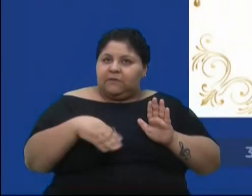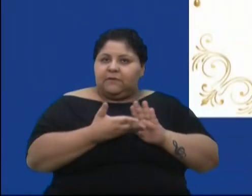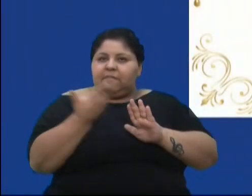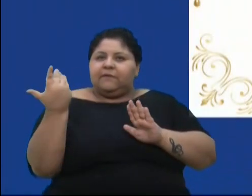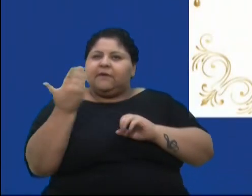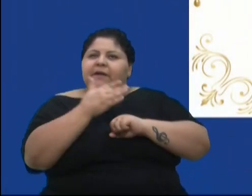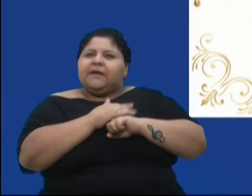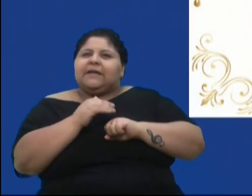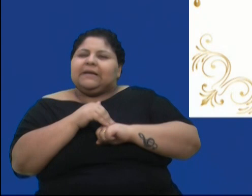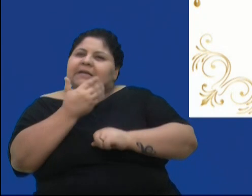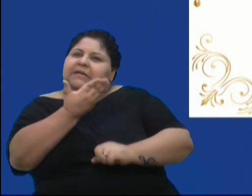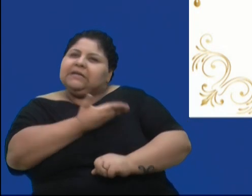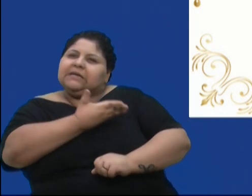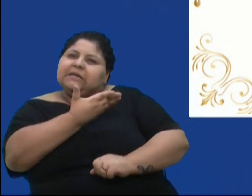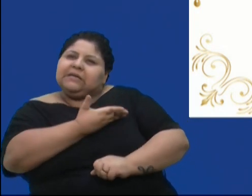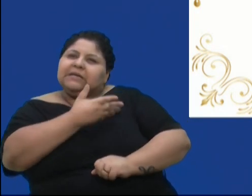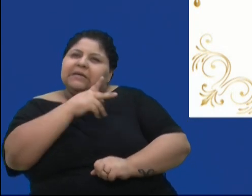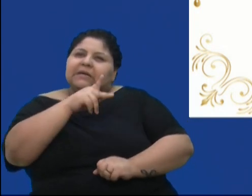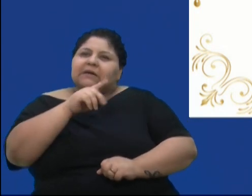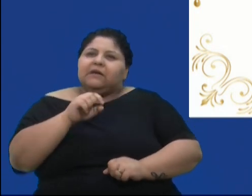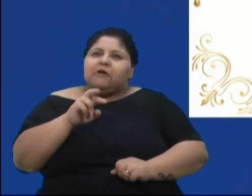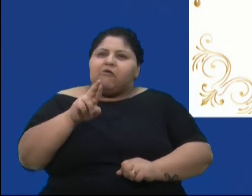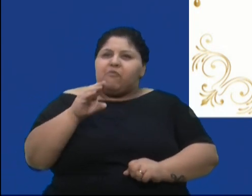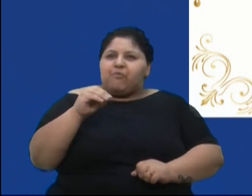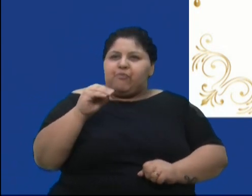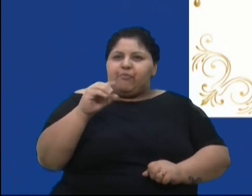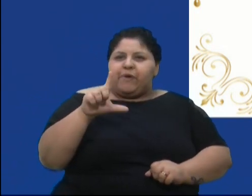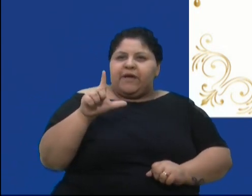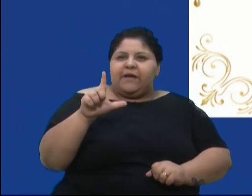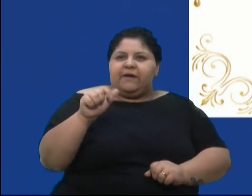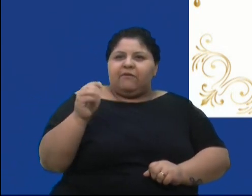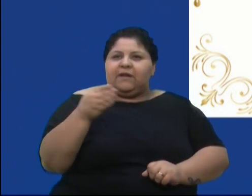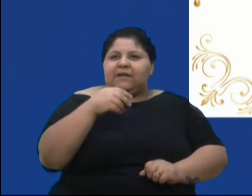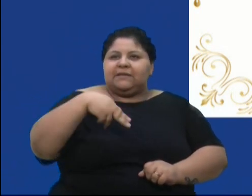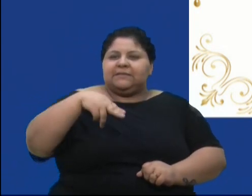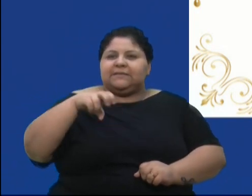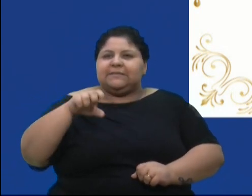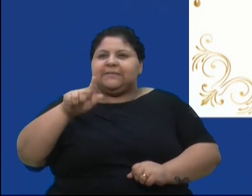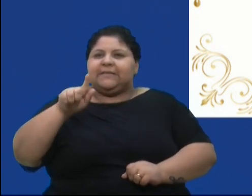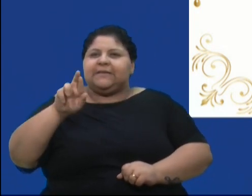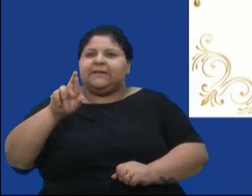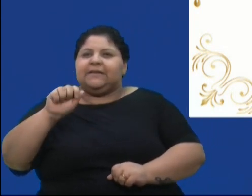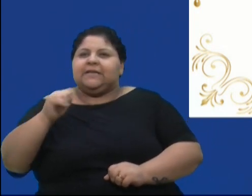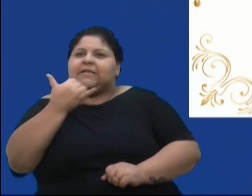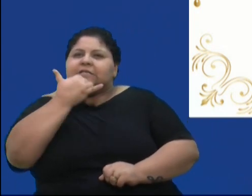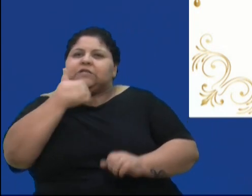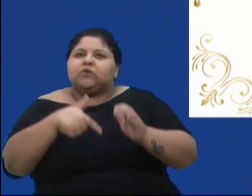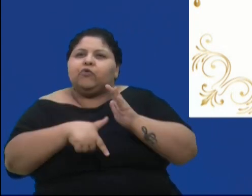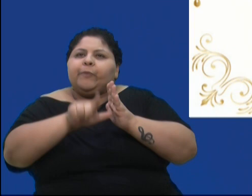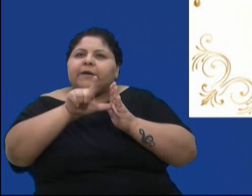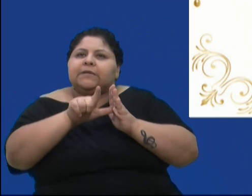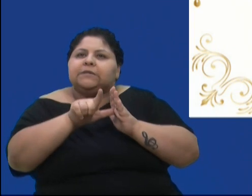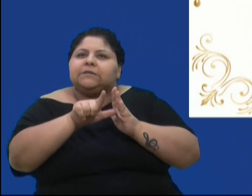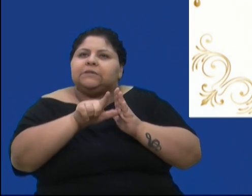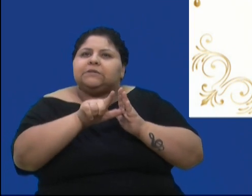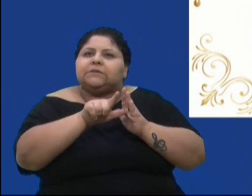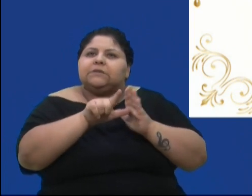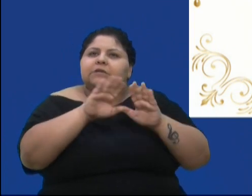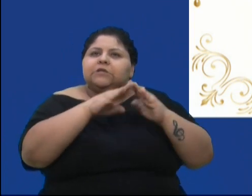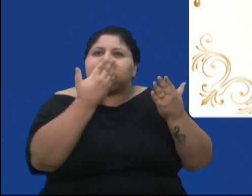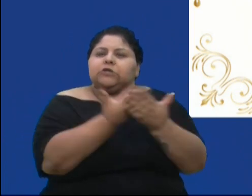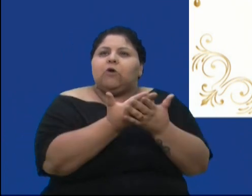Negra, também a Rosaura, lá da Nação Verde e Branco, um grande abraço a esses comunitaristas, né, e seguimos em